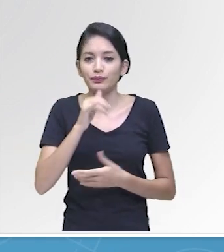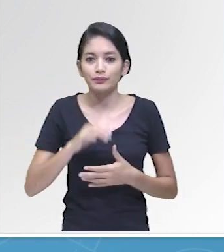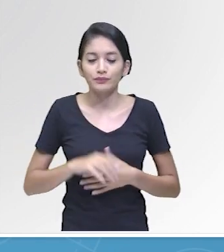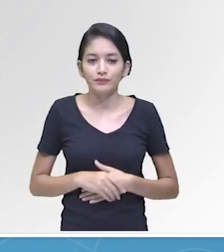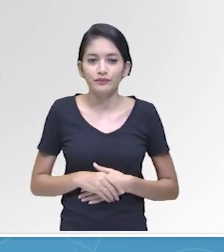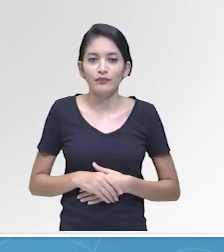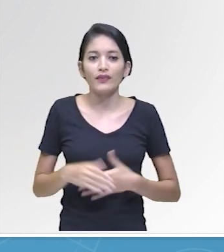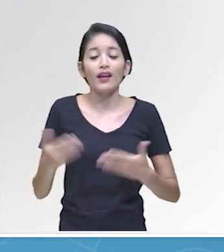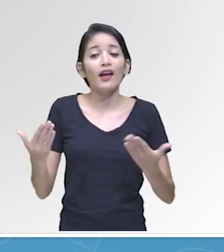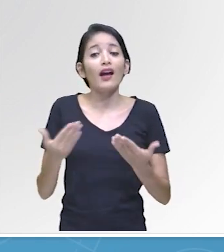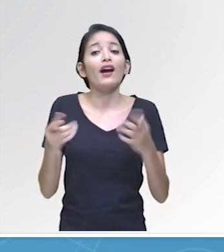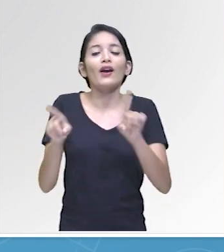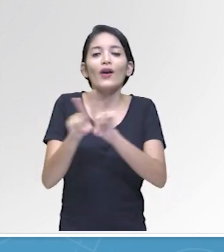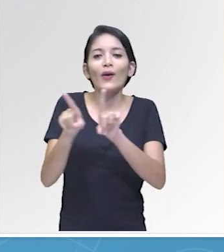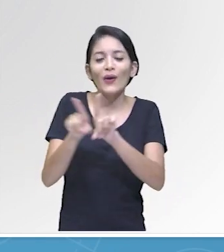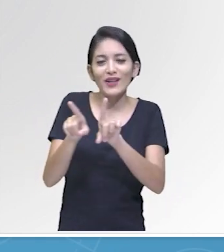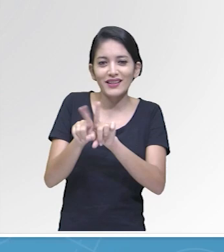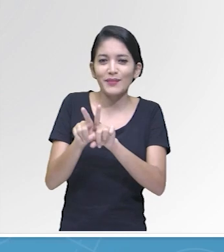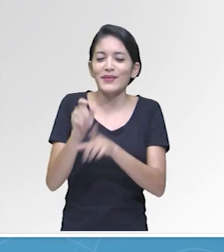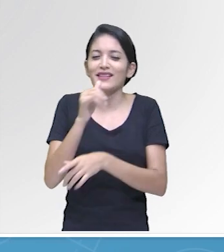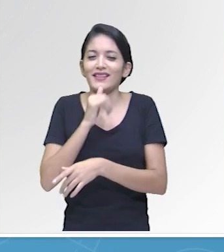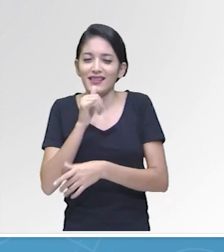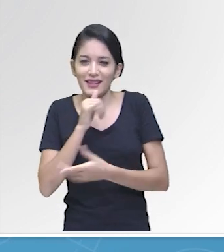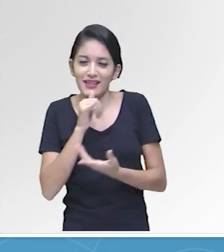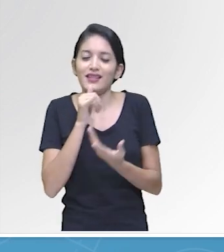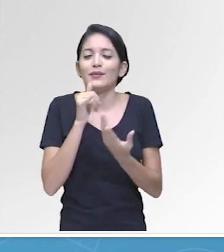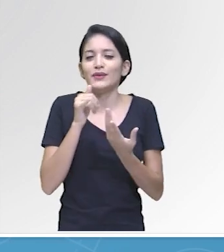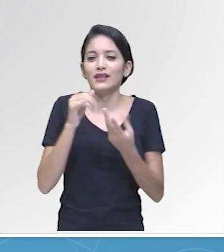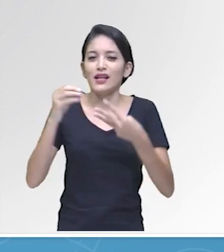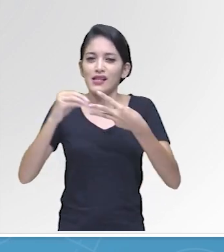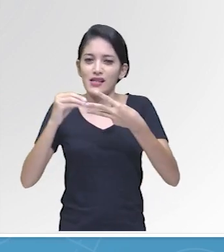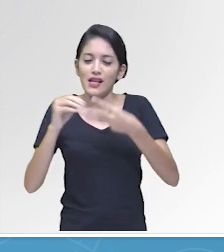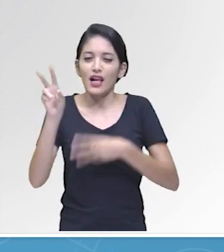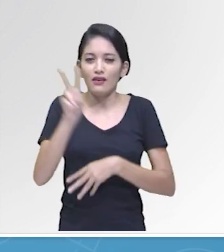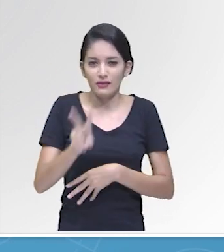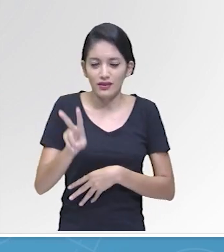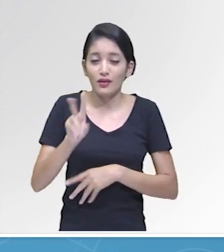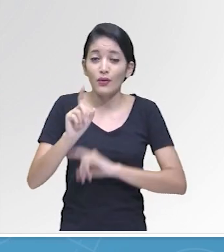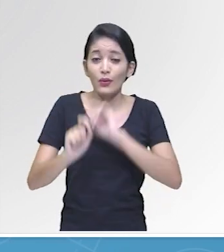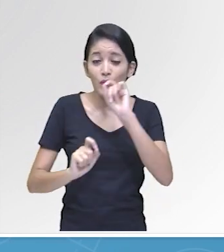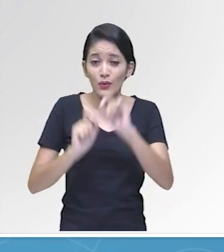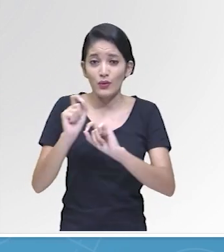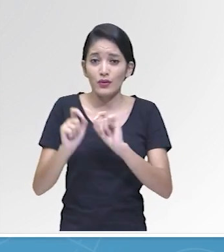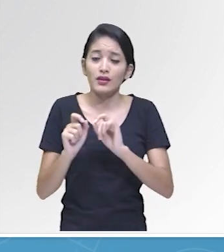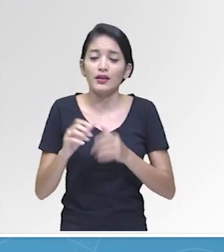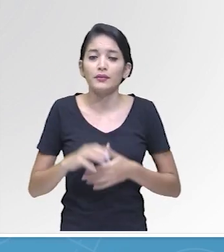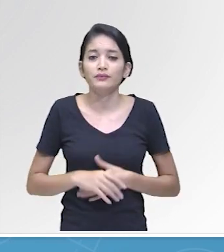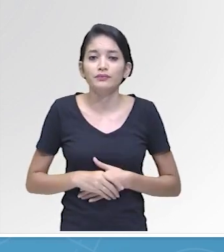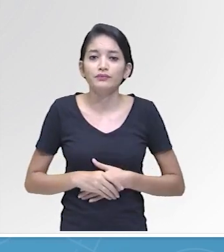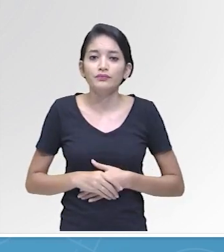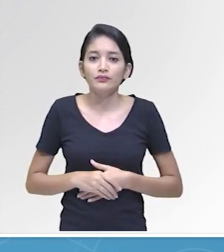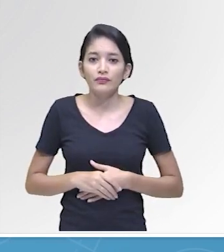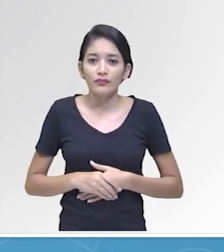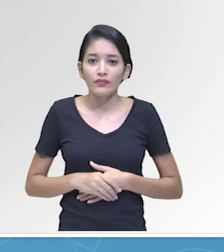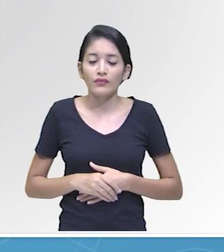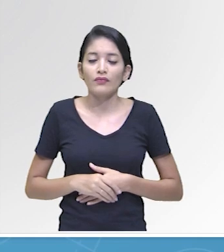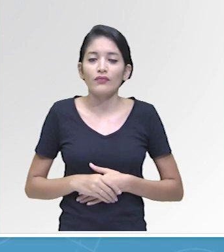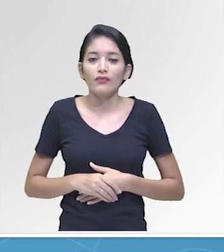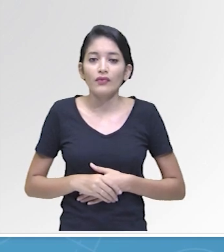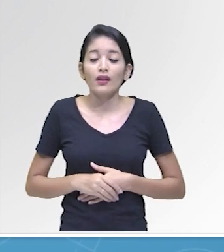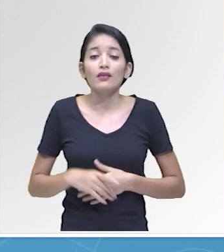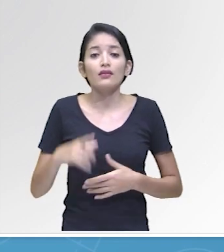Agora trazendo aí também ainda um exemplo de células vegetais que com o componente, com a organela lá dos plastos, eles